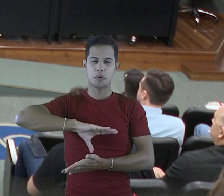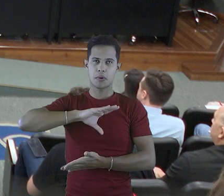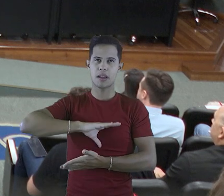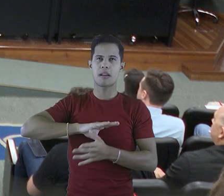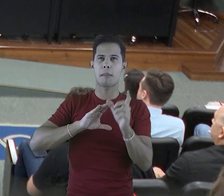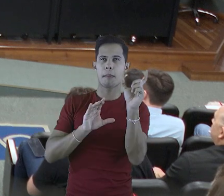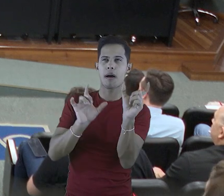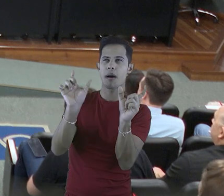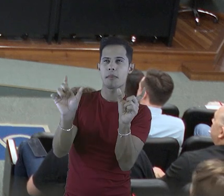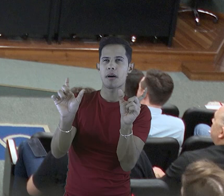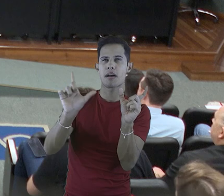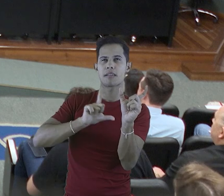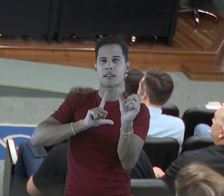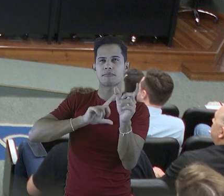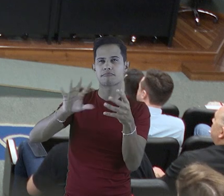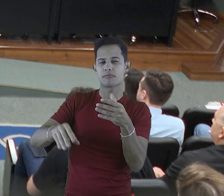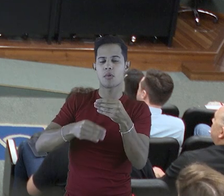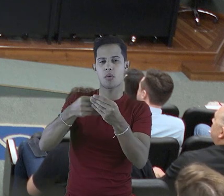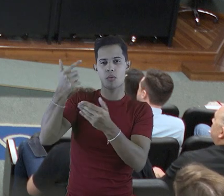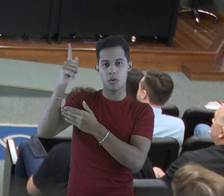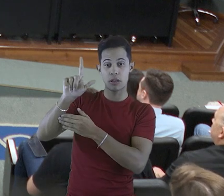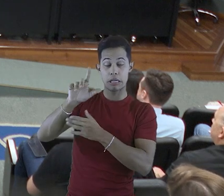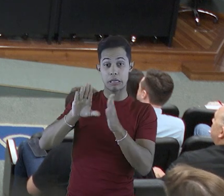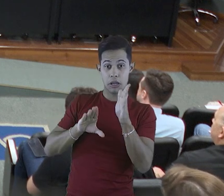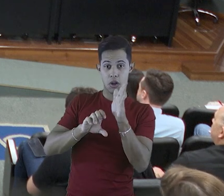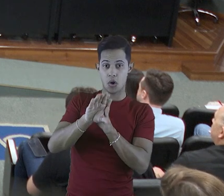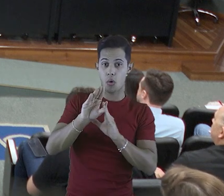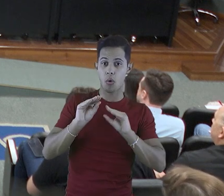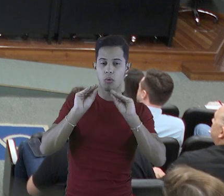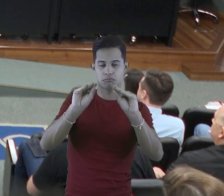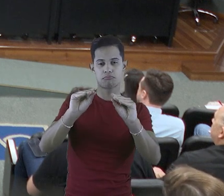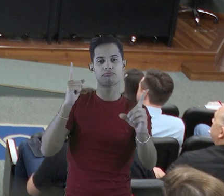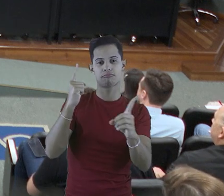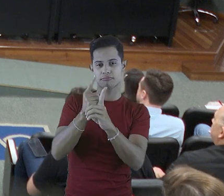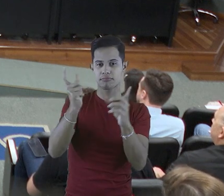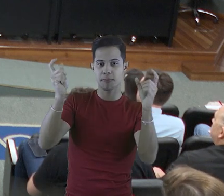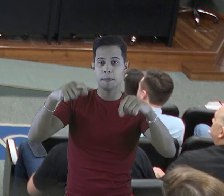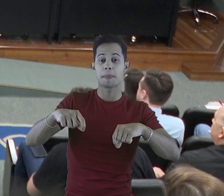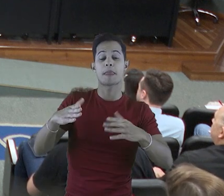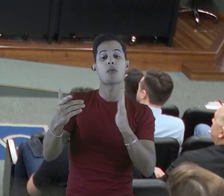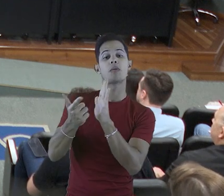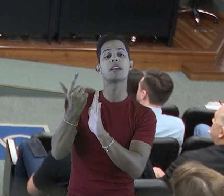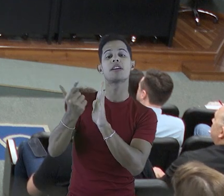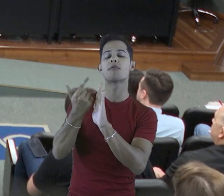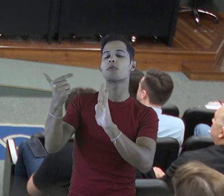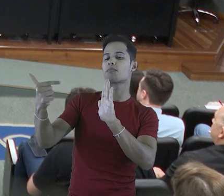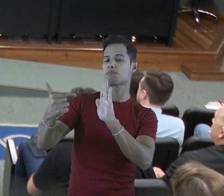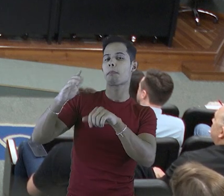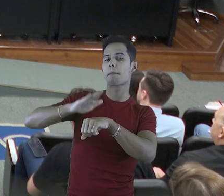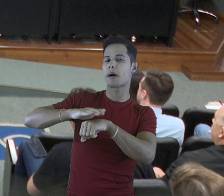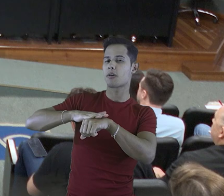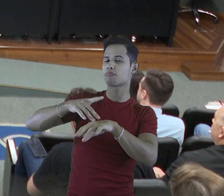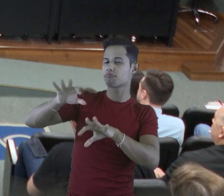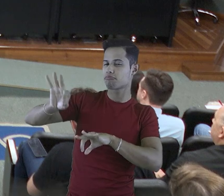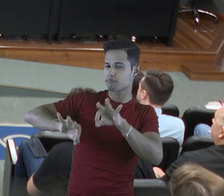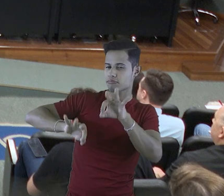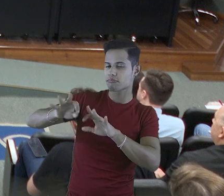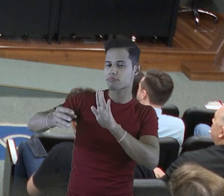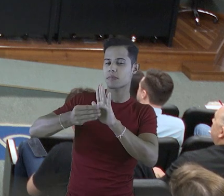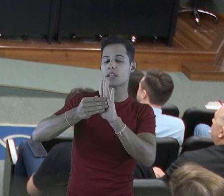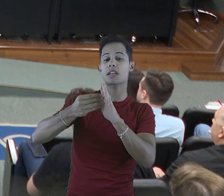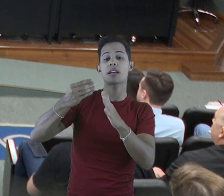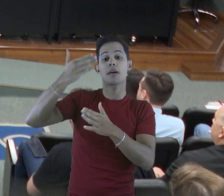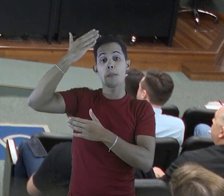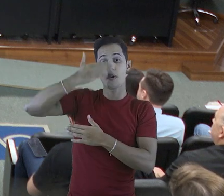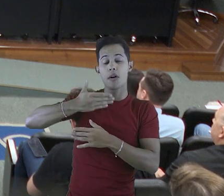e tem mais alguma coisa. Mas se botar Dan Ariely Desonestidade no Google, vai achar. E aí, nesse livro, ele faz algumas matrizes e ele